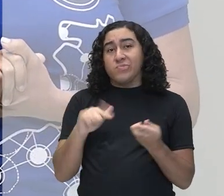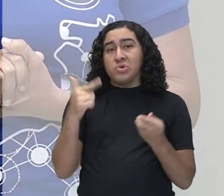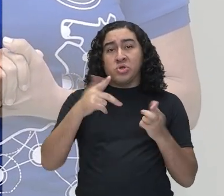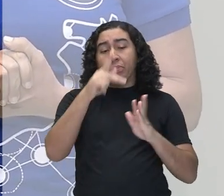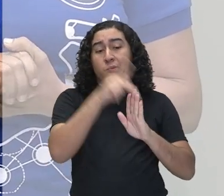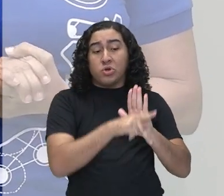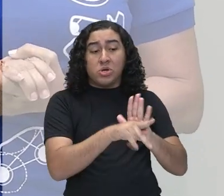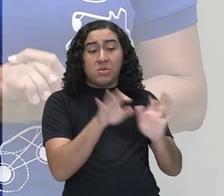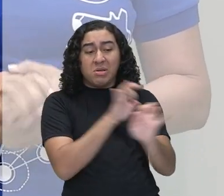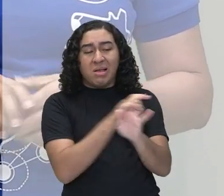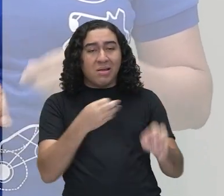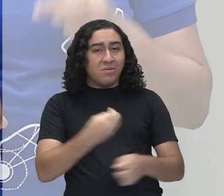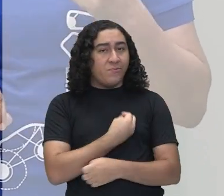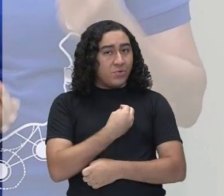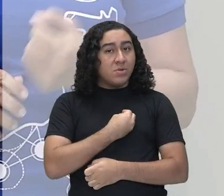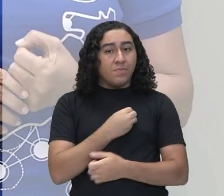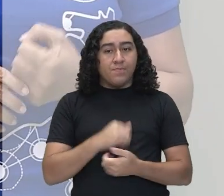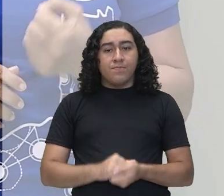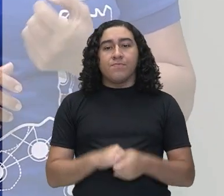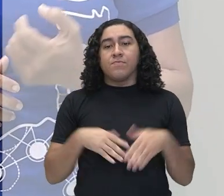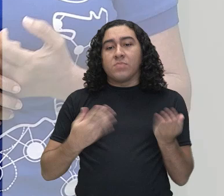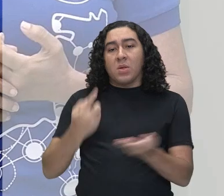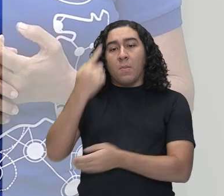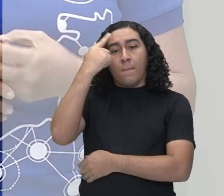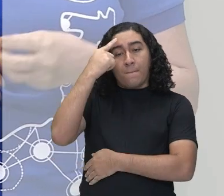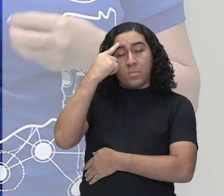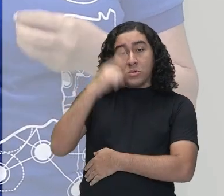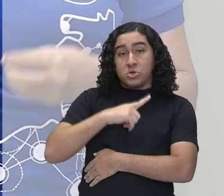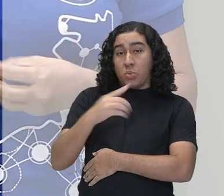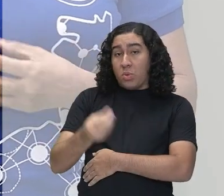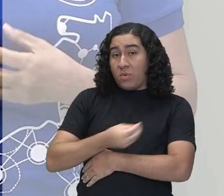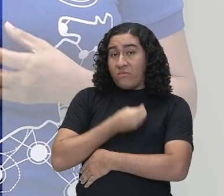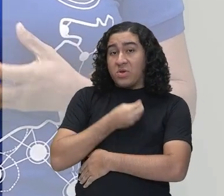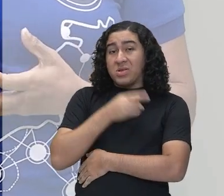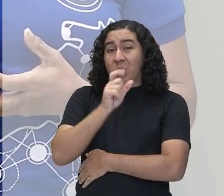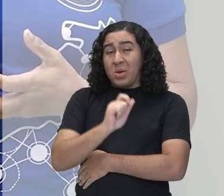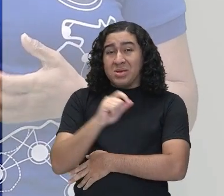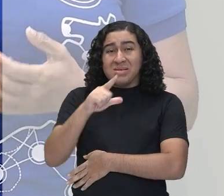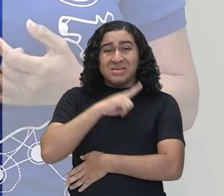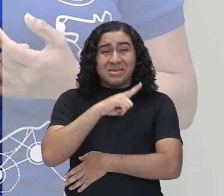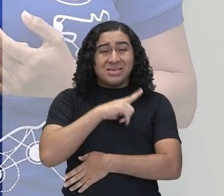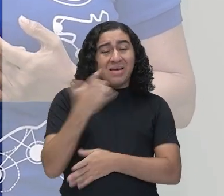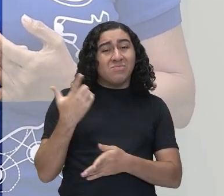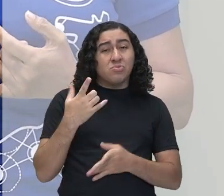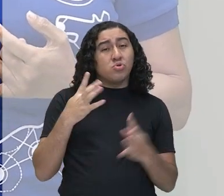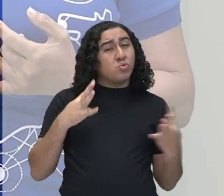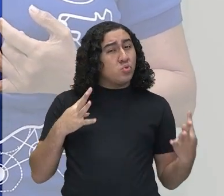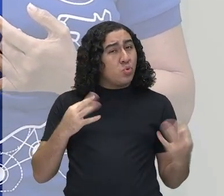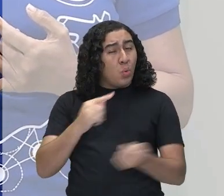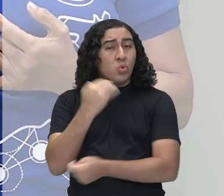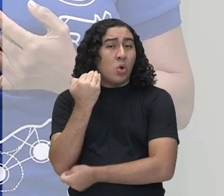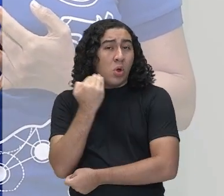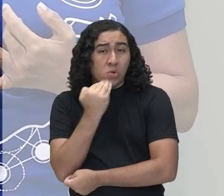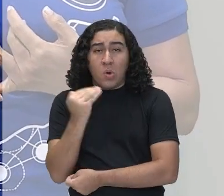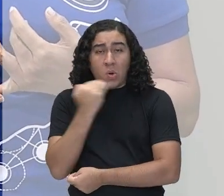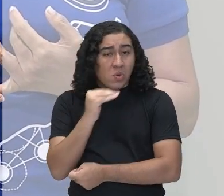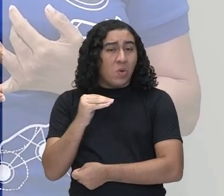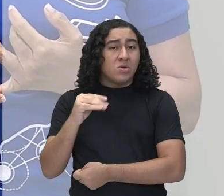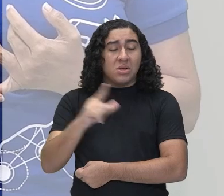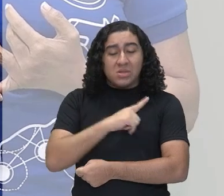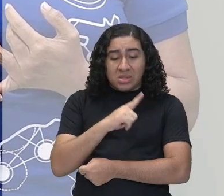de vida. Então, levavam uma vida desregrada, dividida entre os